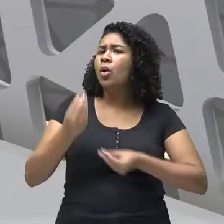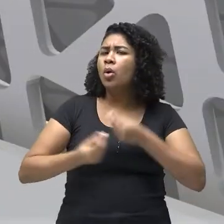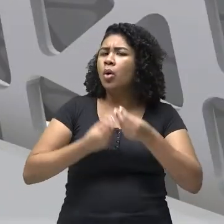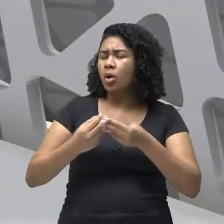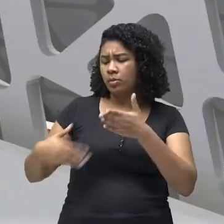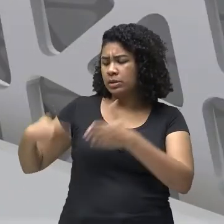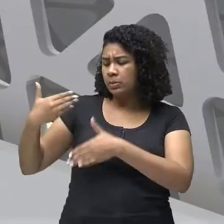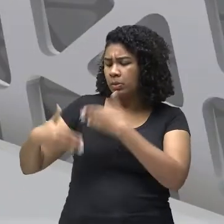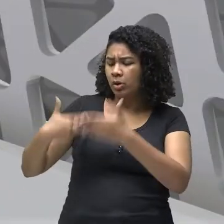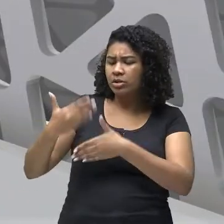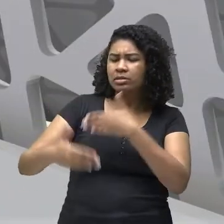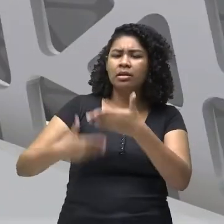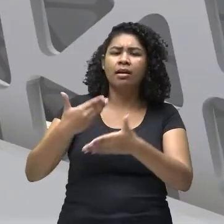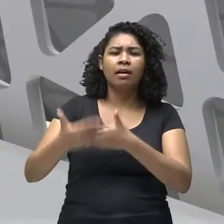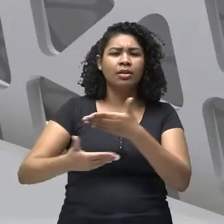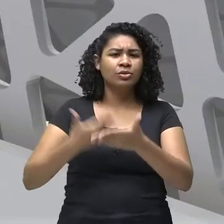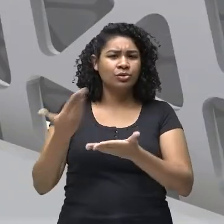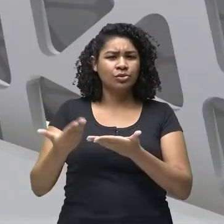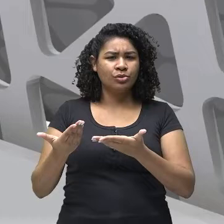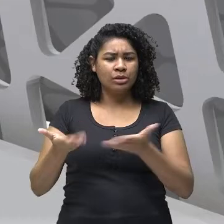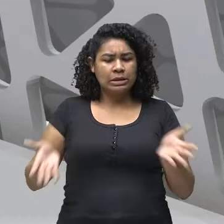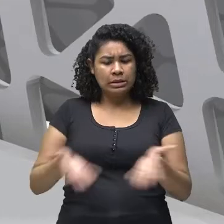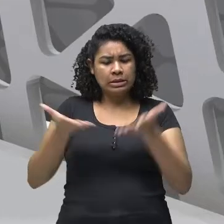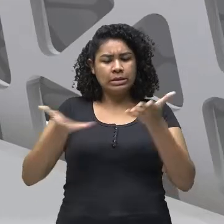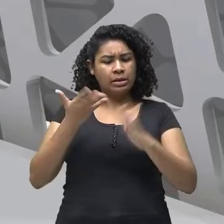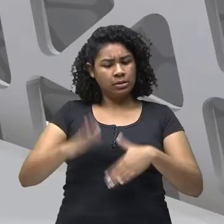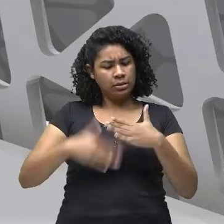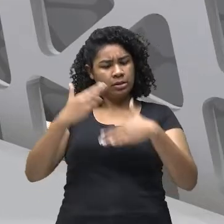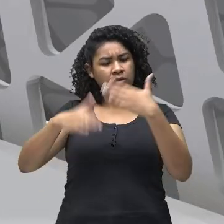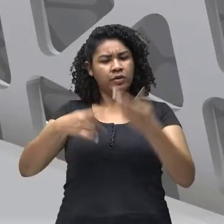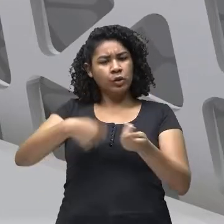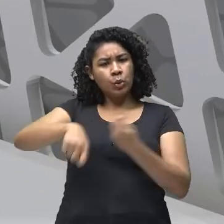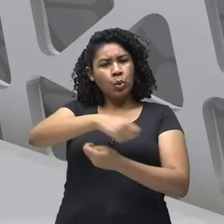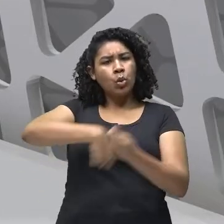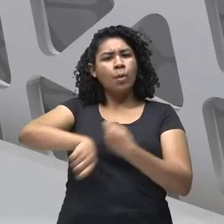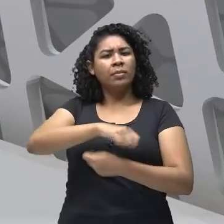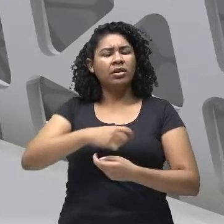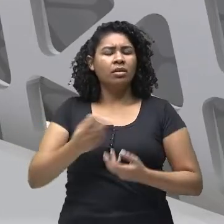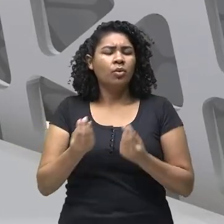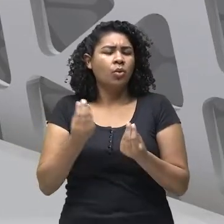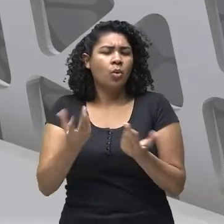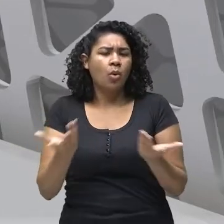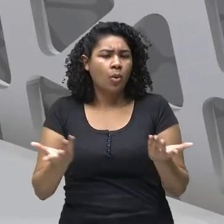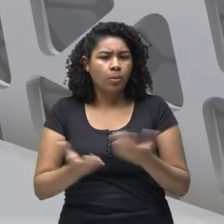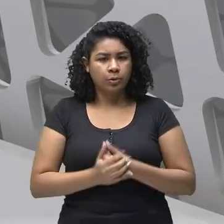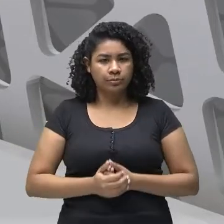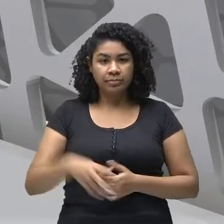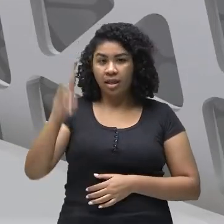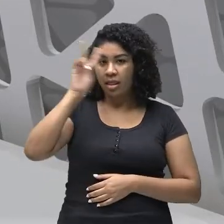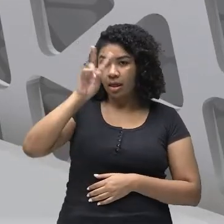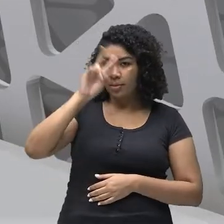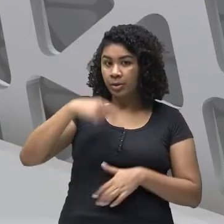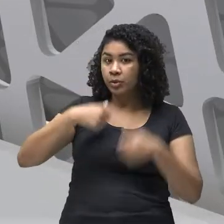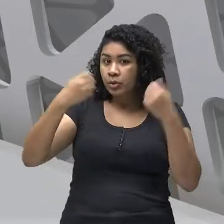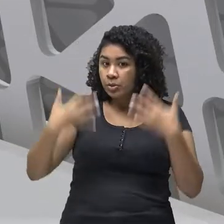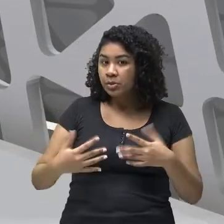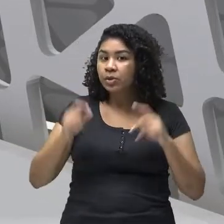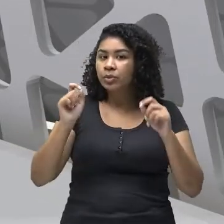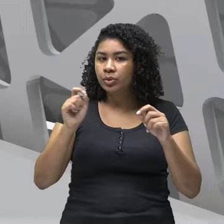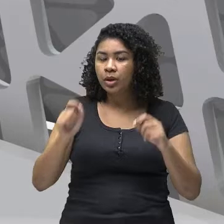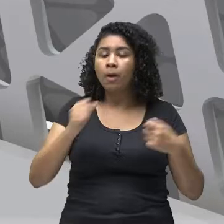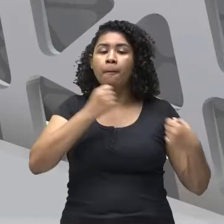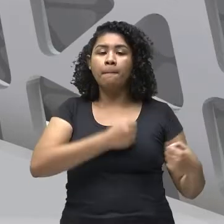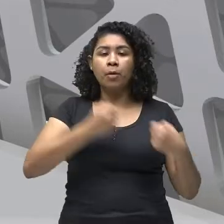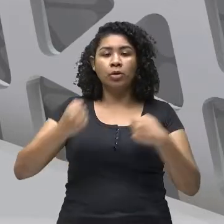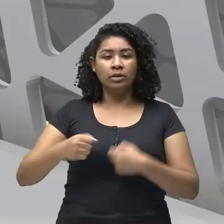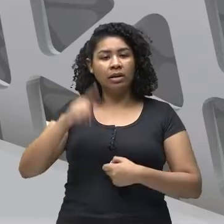de promoção dessa economia mercantil? Lembra que nós estamos falando ainda do processo de centralização do poder nas mãos